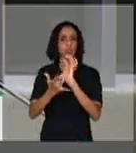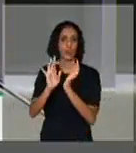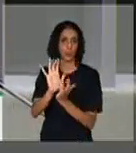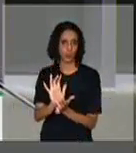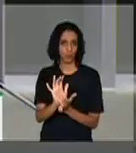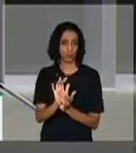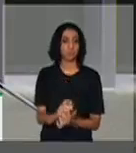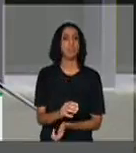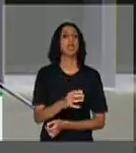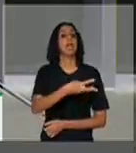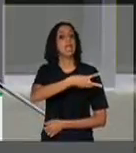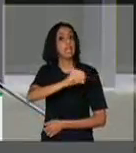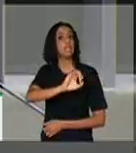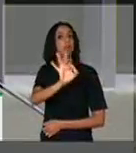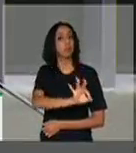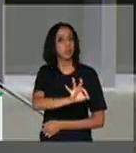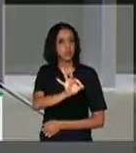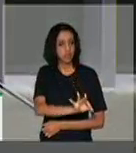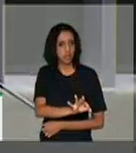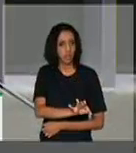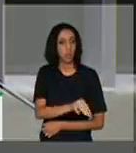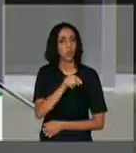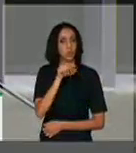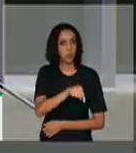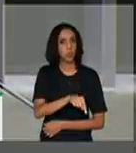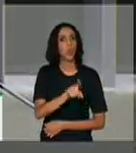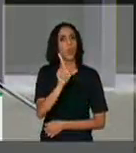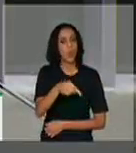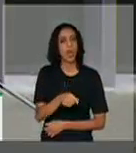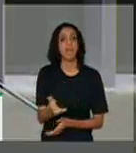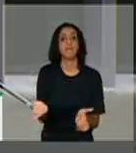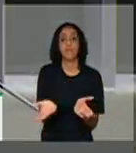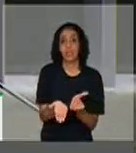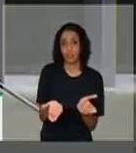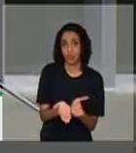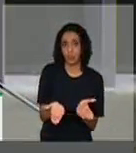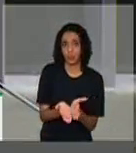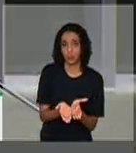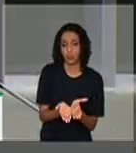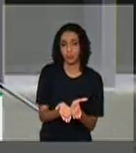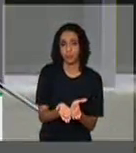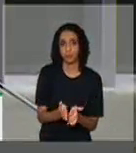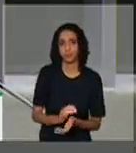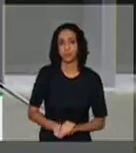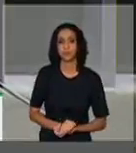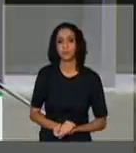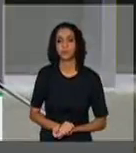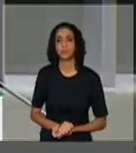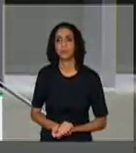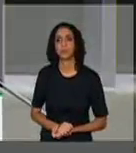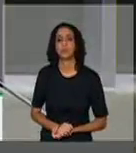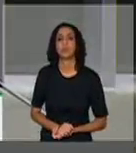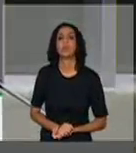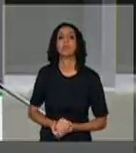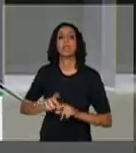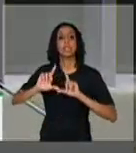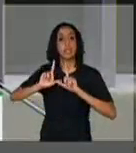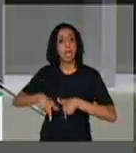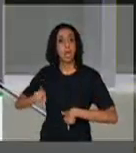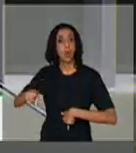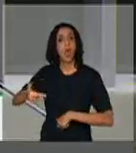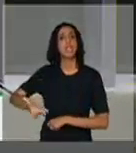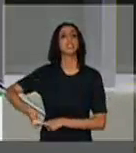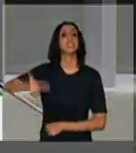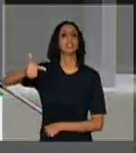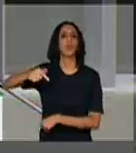30% da população brasileira é constituída de evangélicos. Israel é a segunda